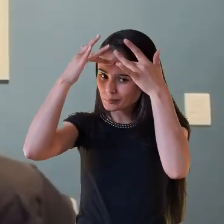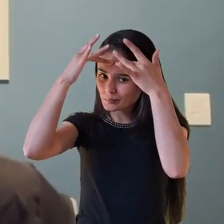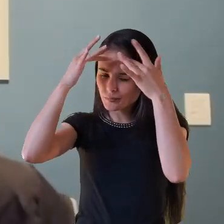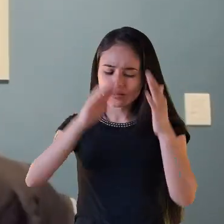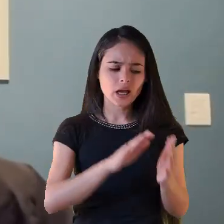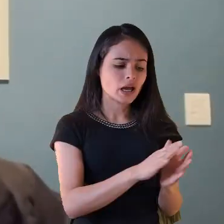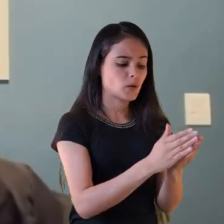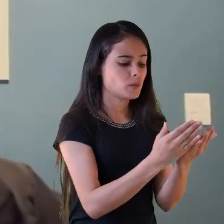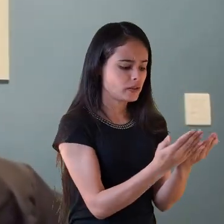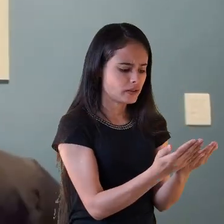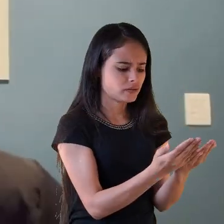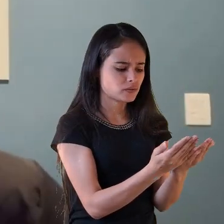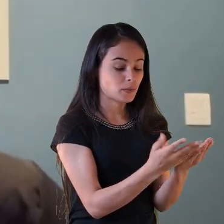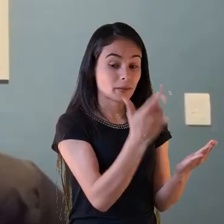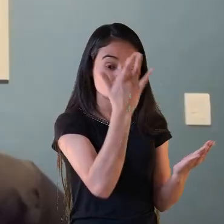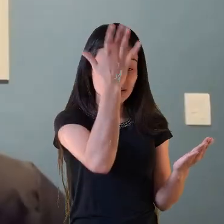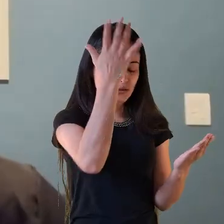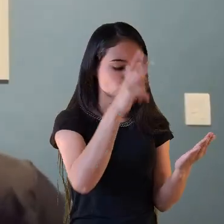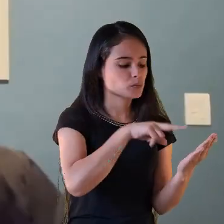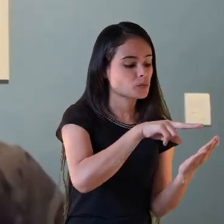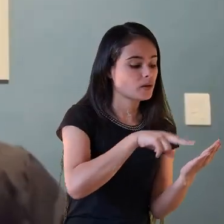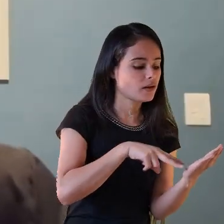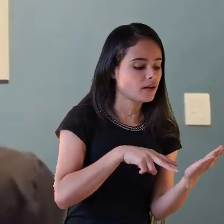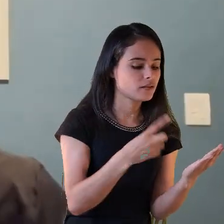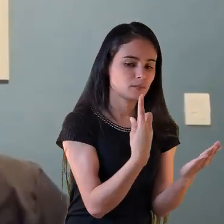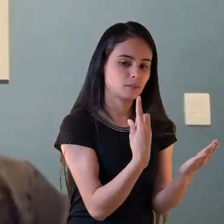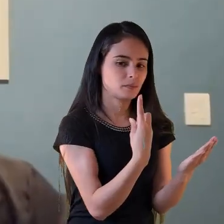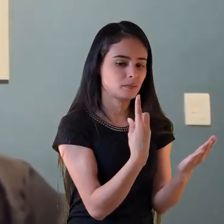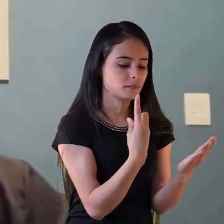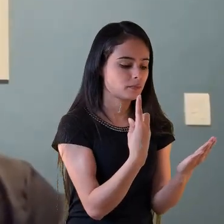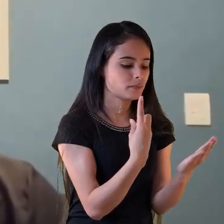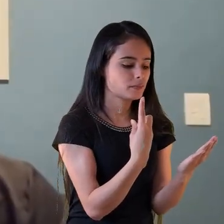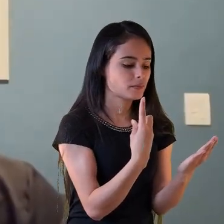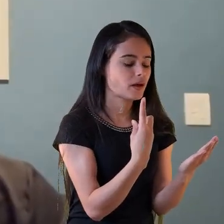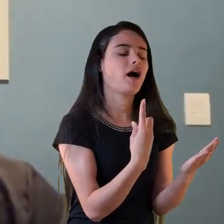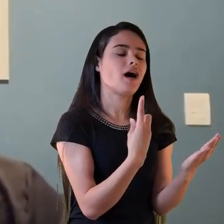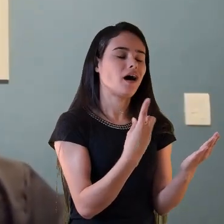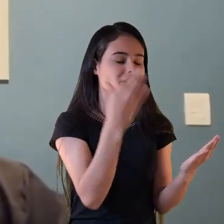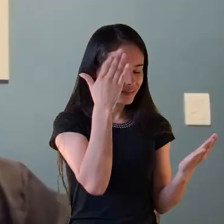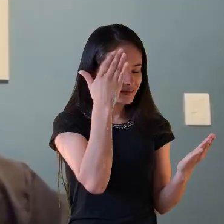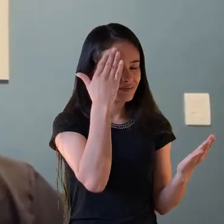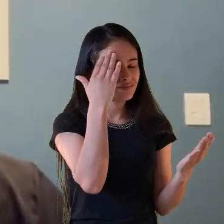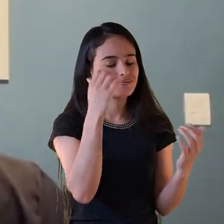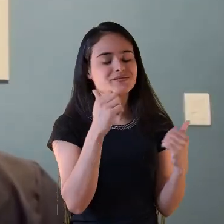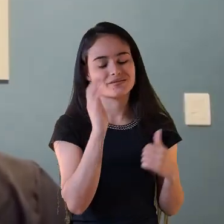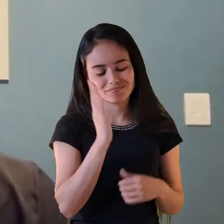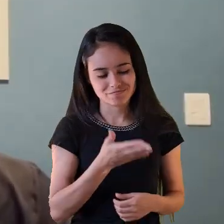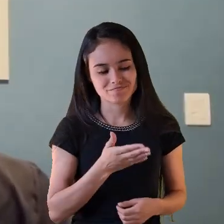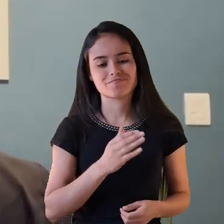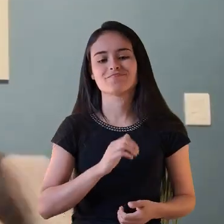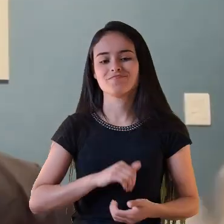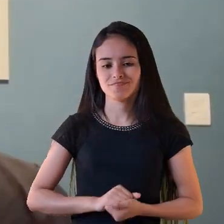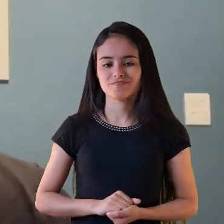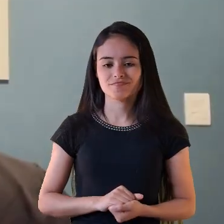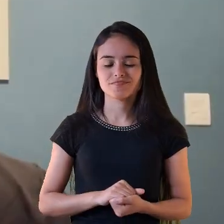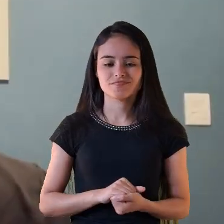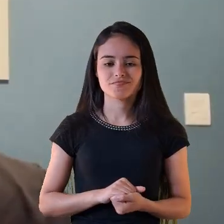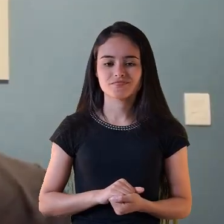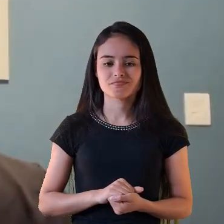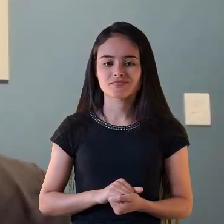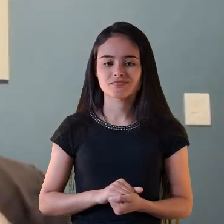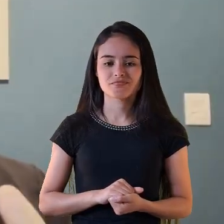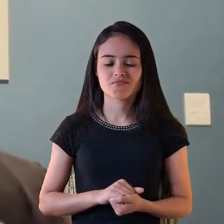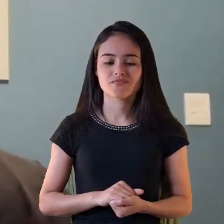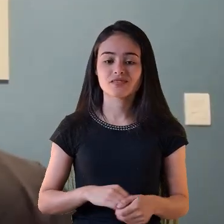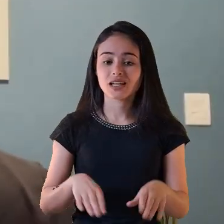naturalmente muito mais útil para isso, né? A informação está depositada ali de uma forma muito mais fácil, e também a possibilidade da